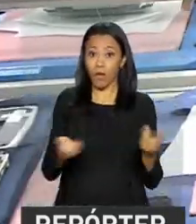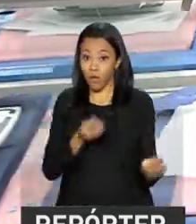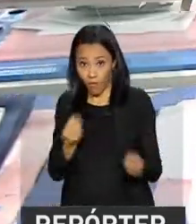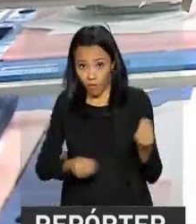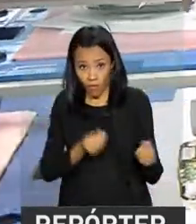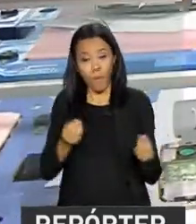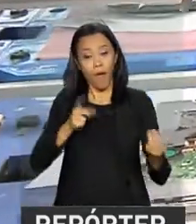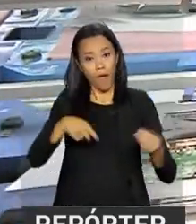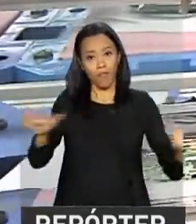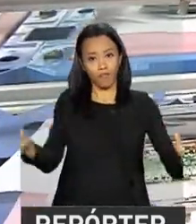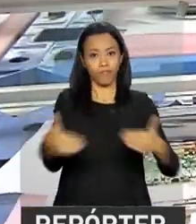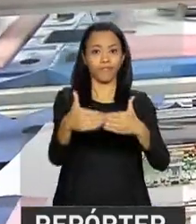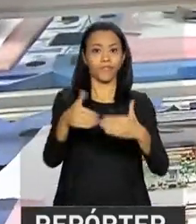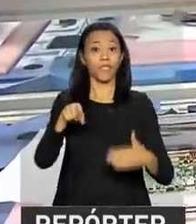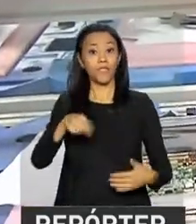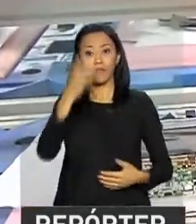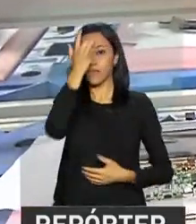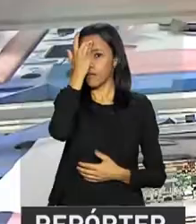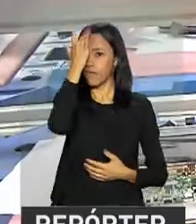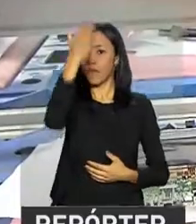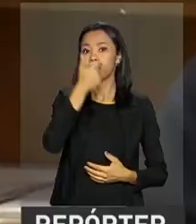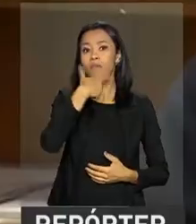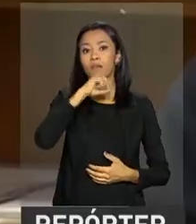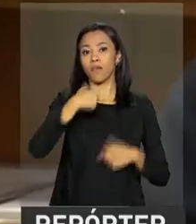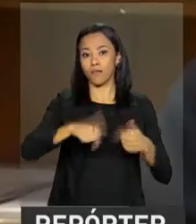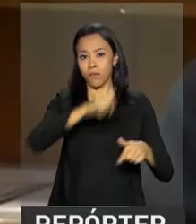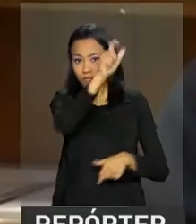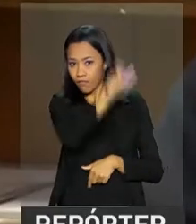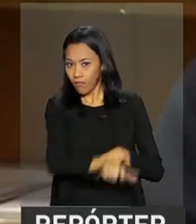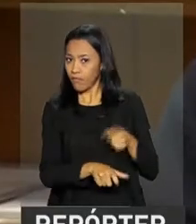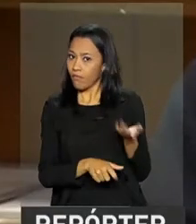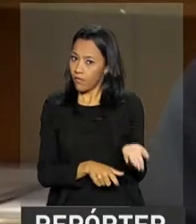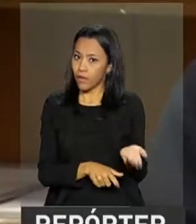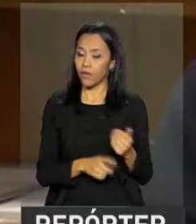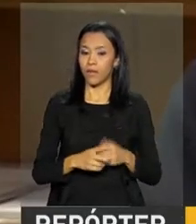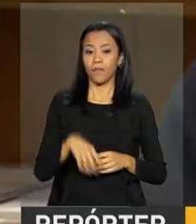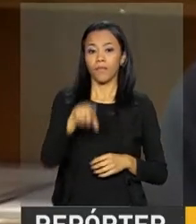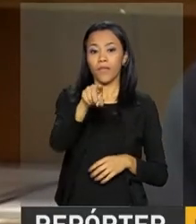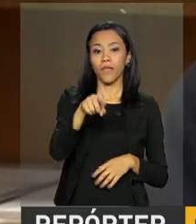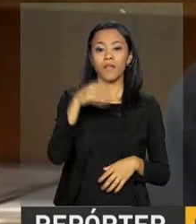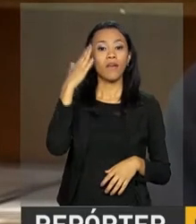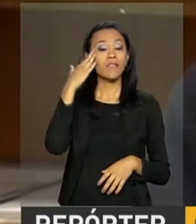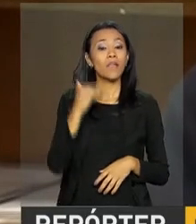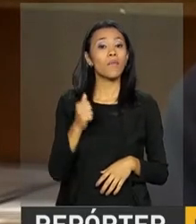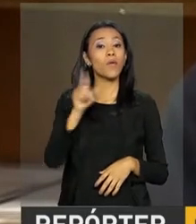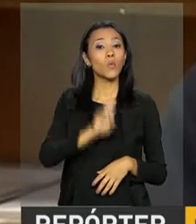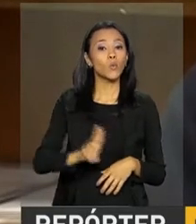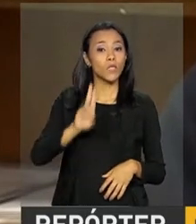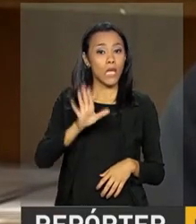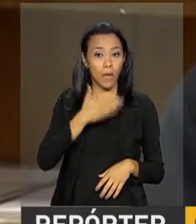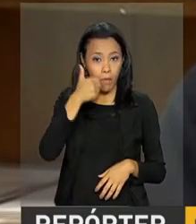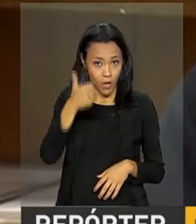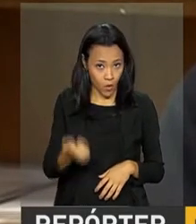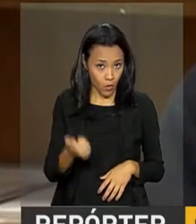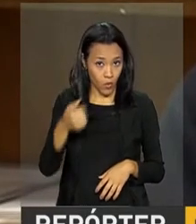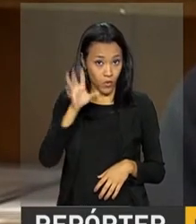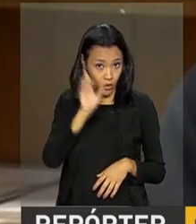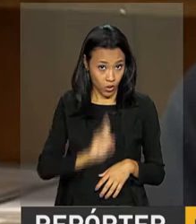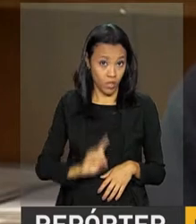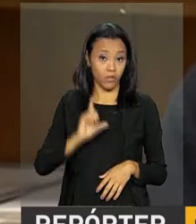mudança que facilita a vida do trabalhador eles vão poder usar melhor os direitos que já existem